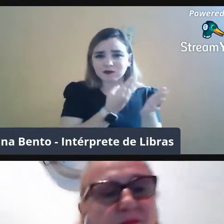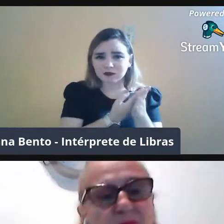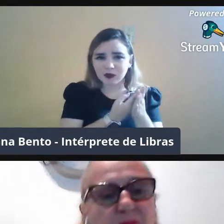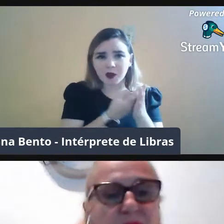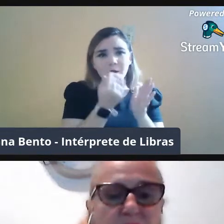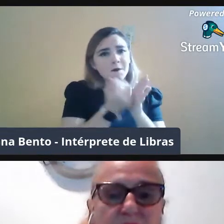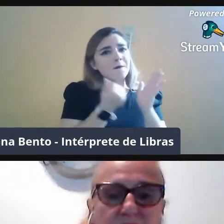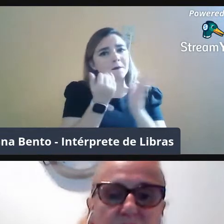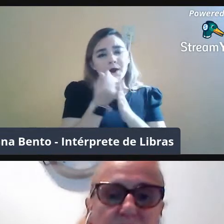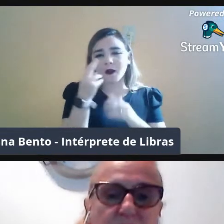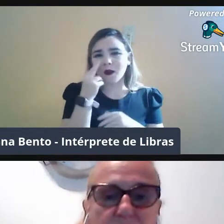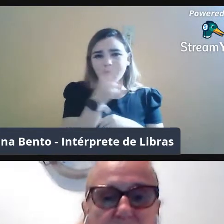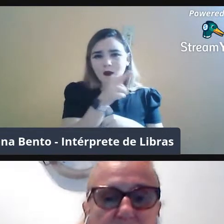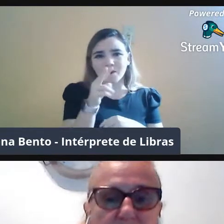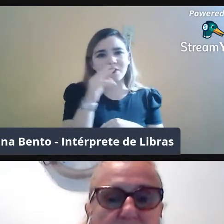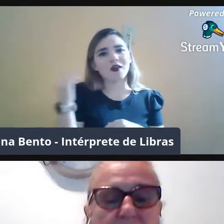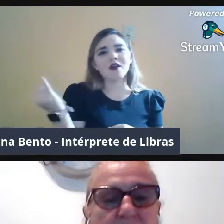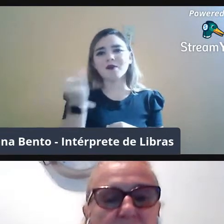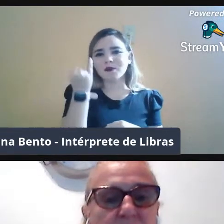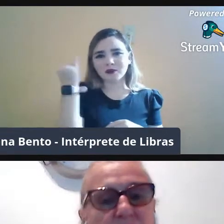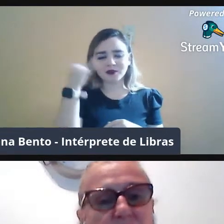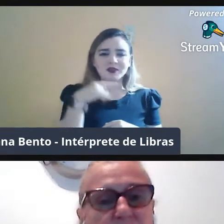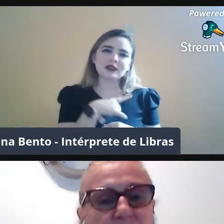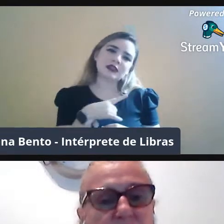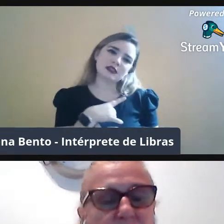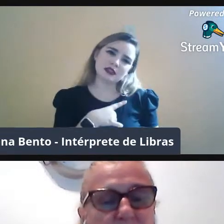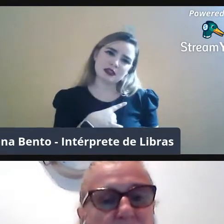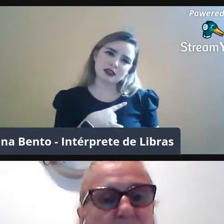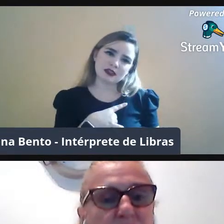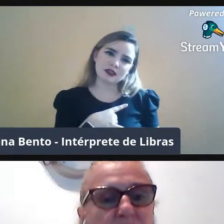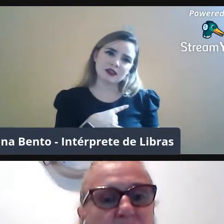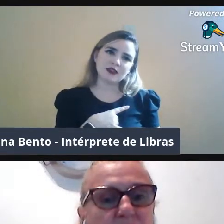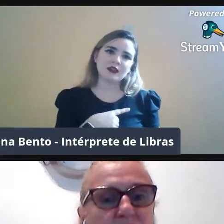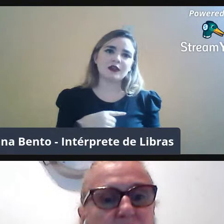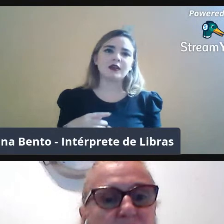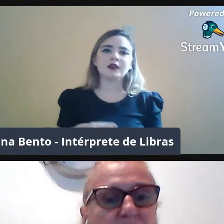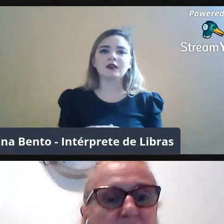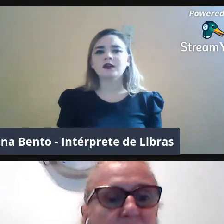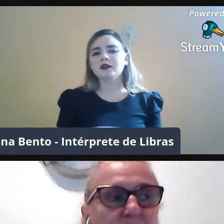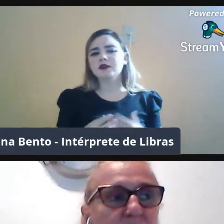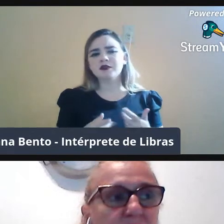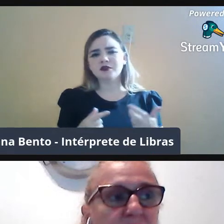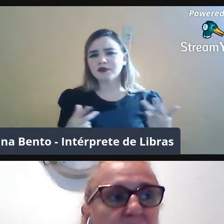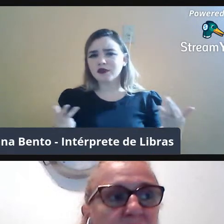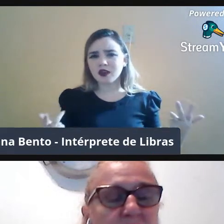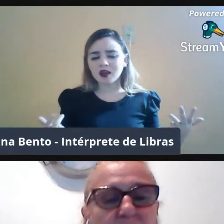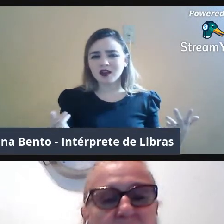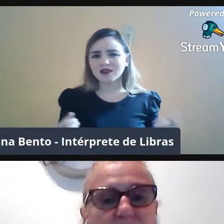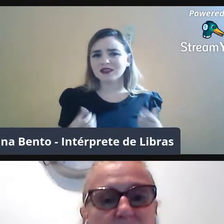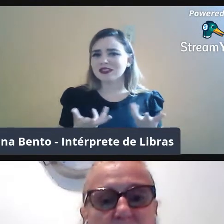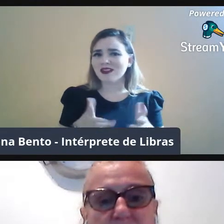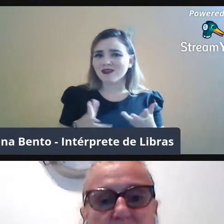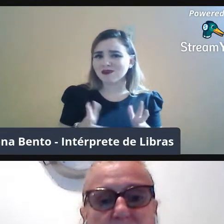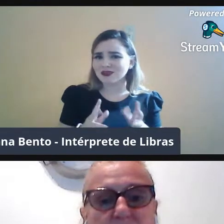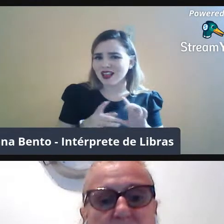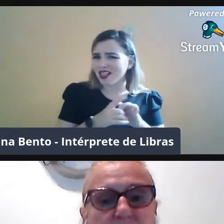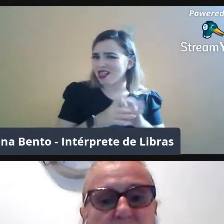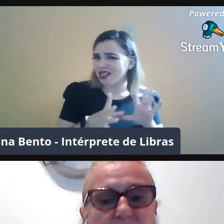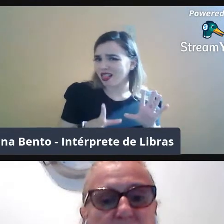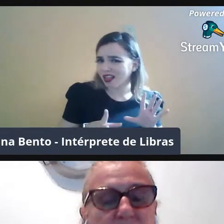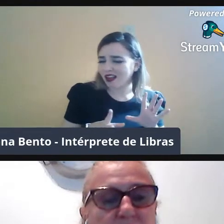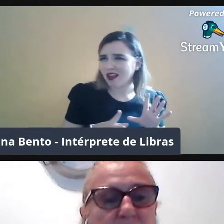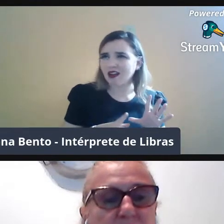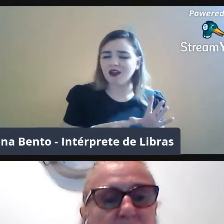a importância que é as pessoas que muitas vezes abrem mão de